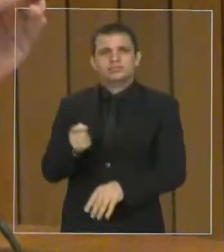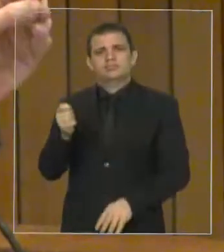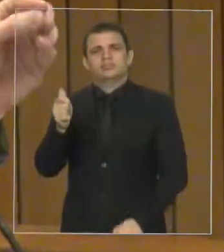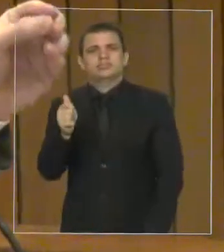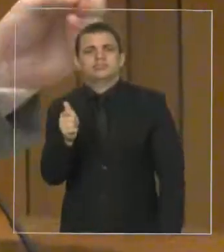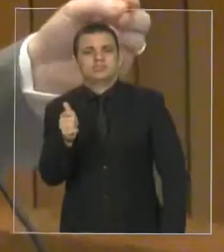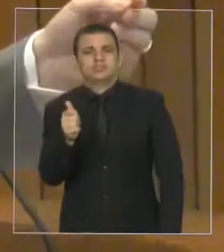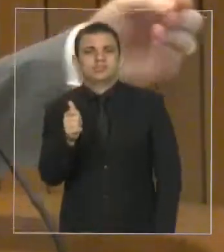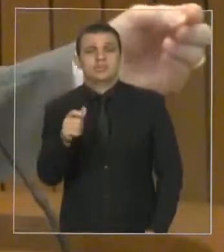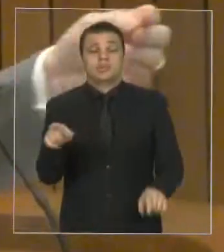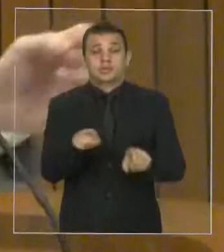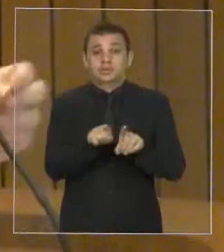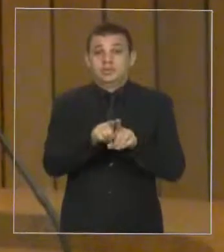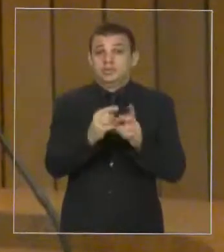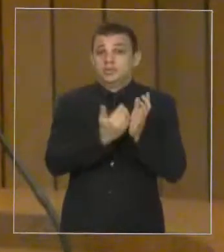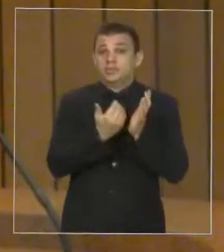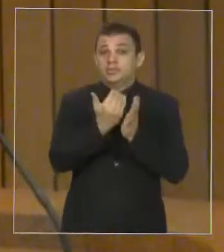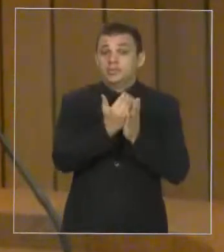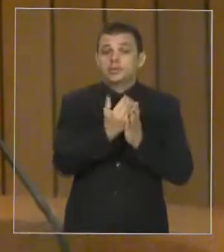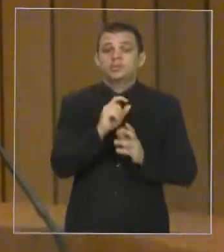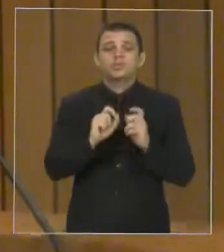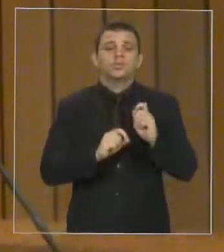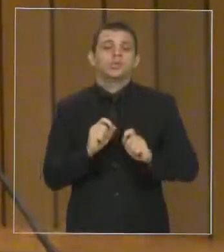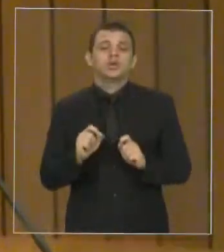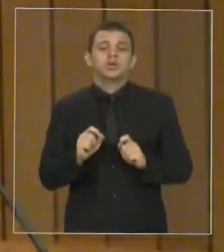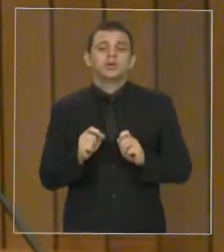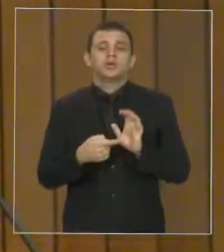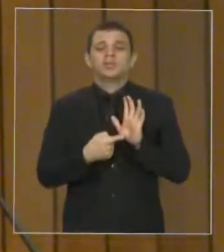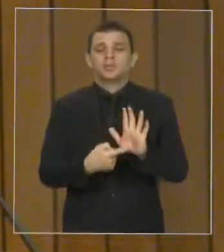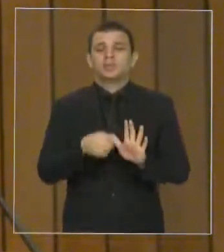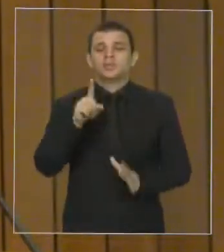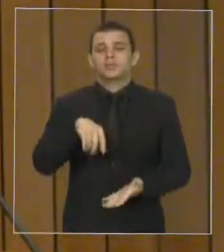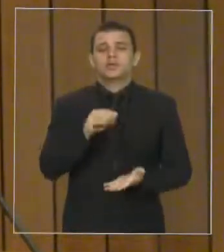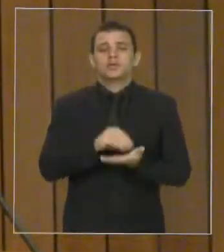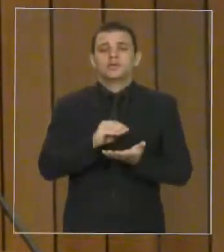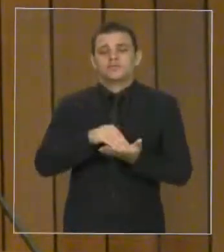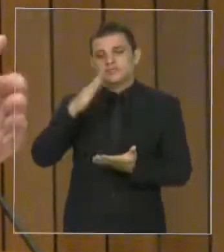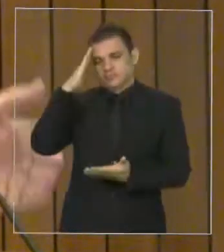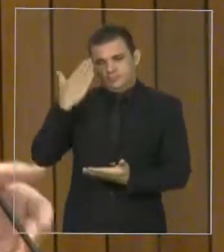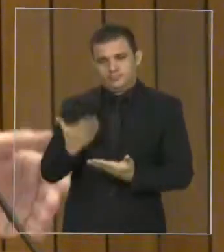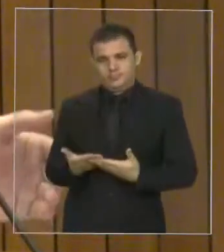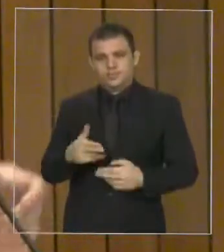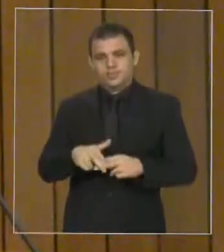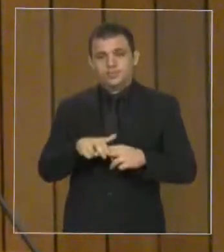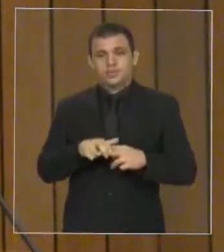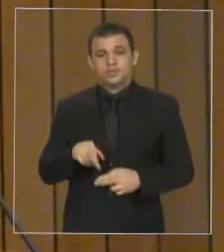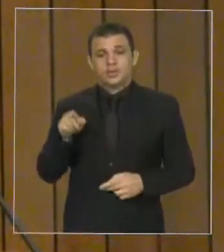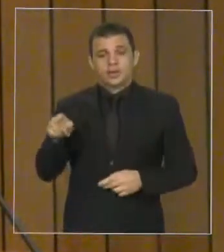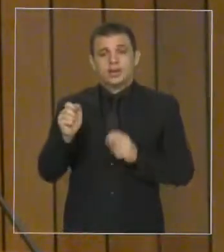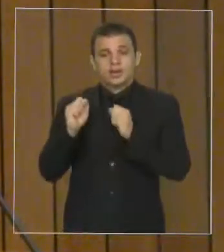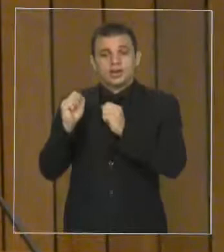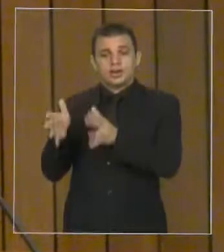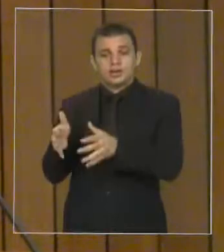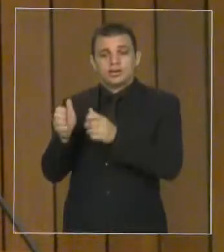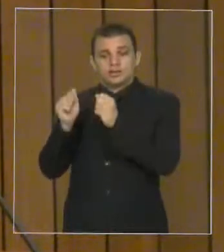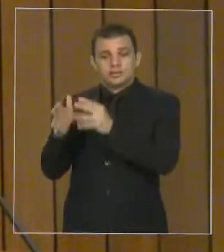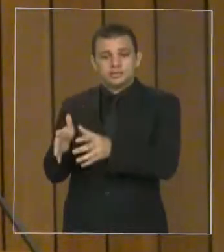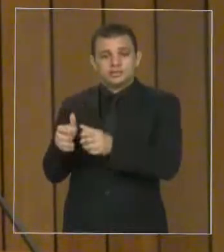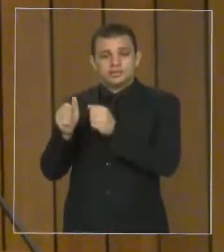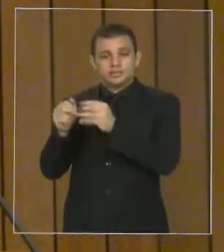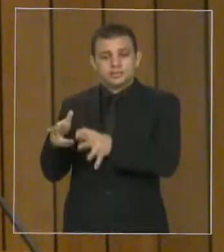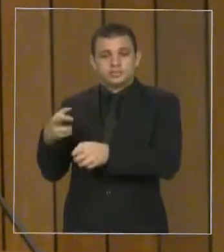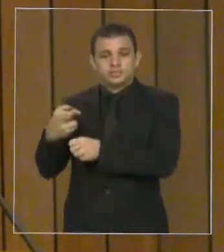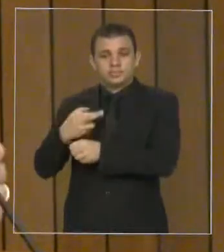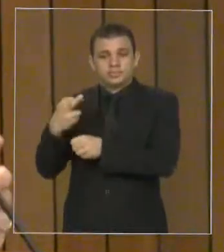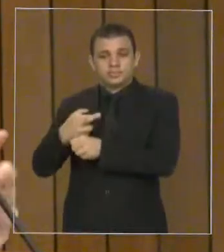o detalhe da má-fé, deputado Marco Aurélio. O valor que foi gasto na reforma,